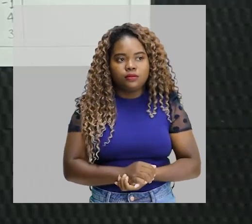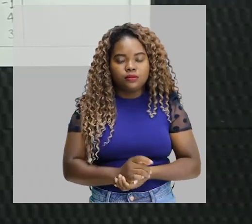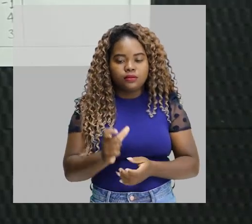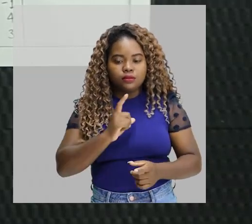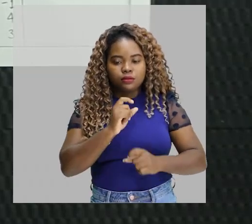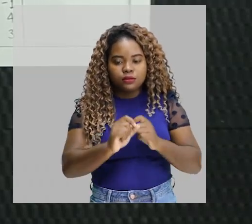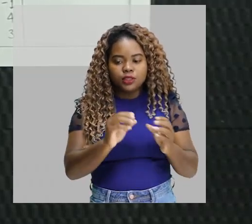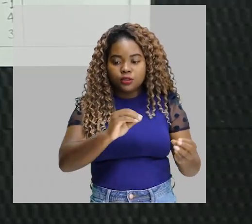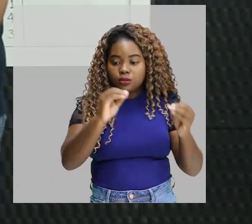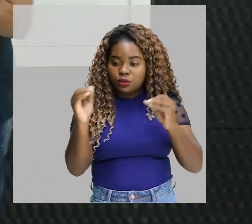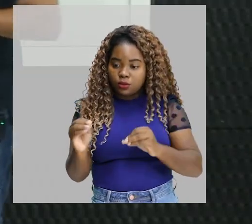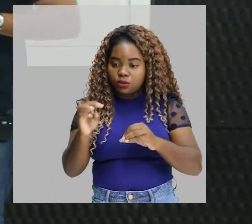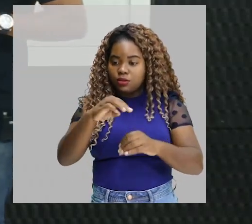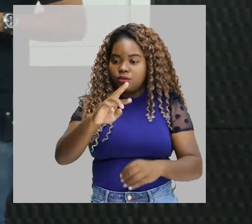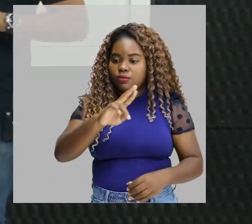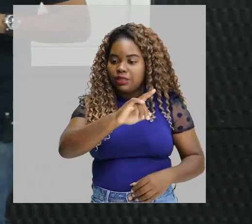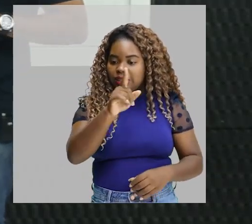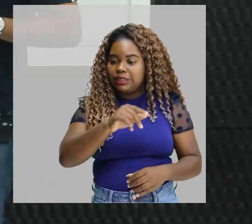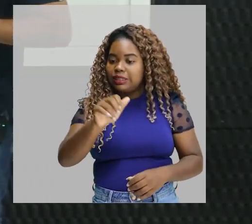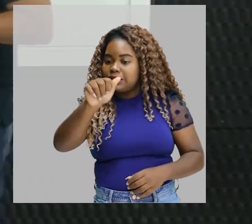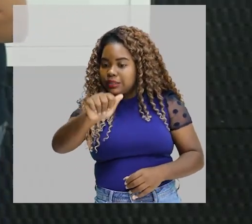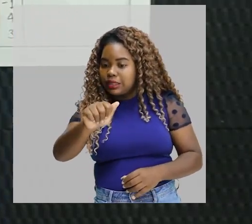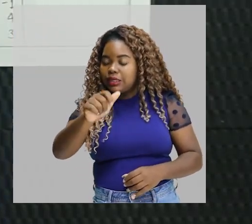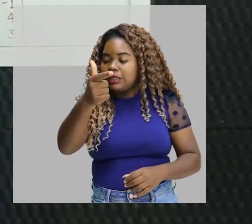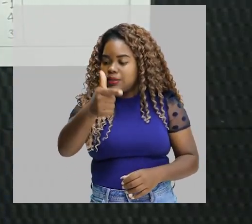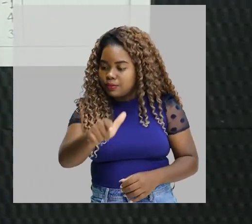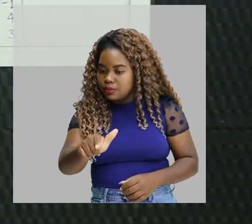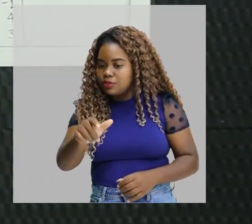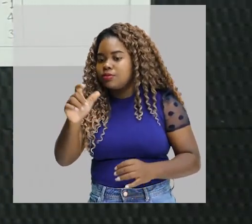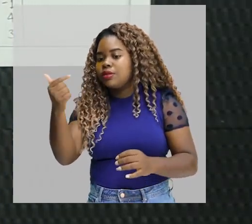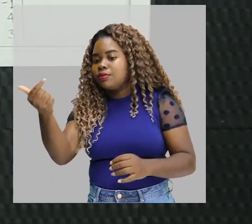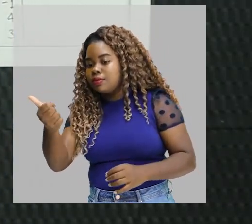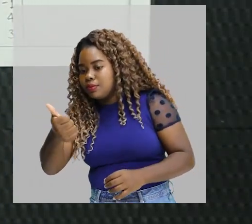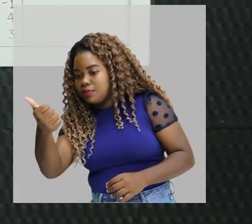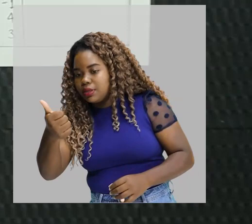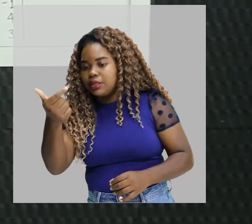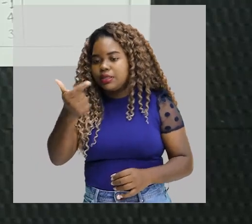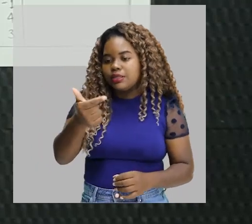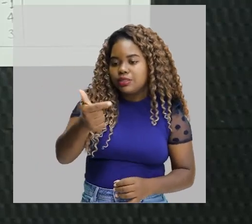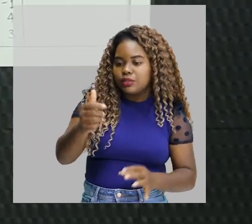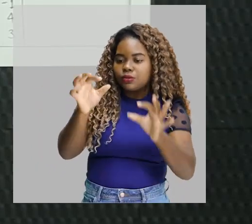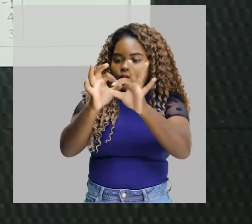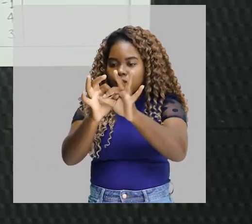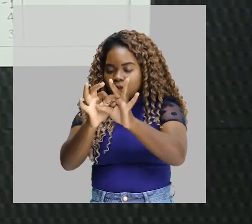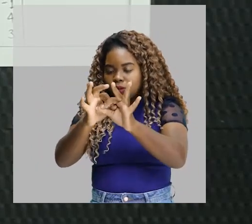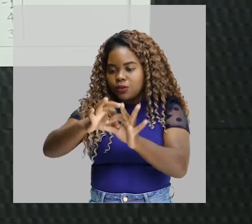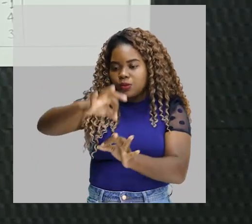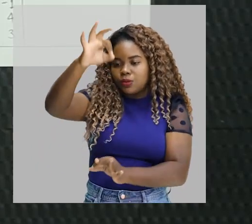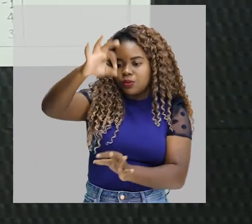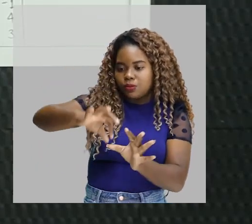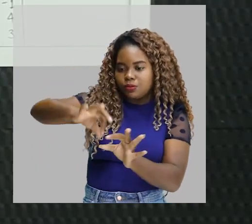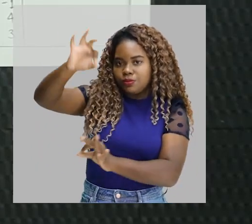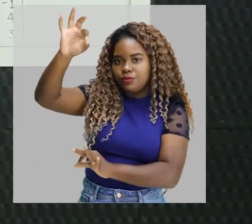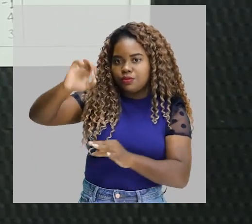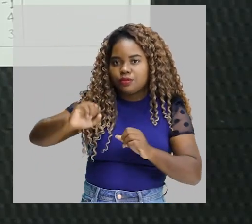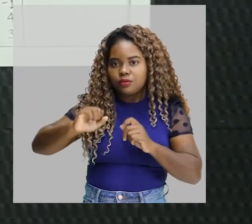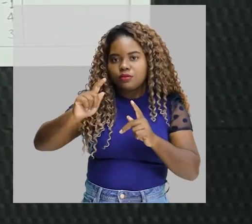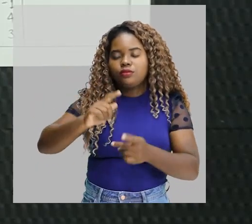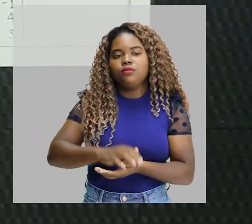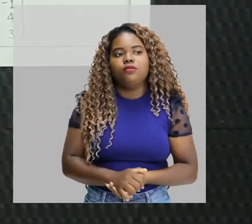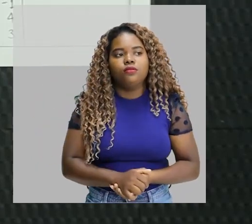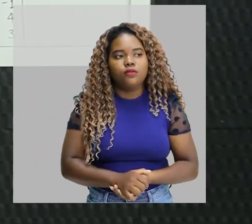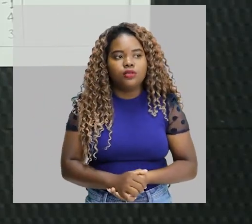a matriz a e repetimos a primeira e a segunda coluna então o que que você vai fazer você vai aqui repetir a matriz